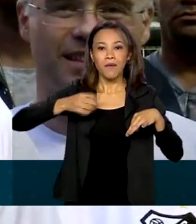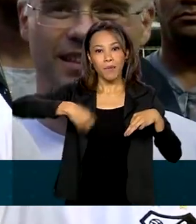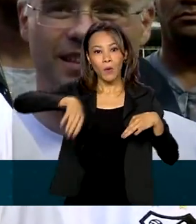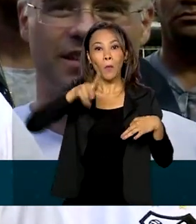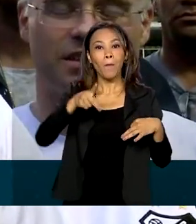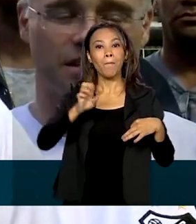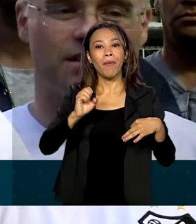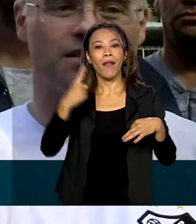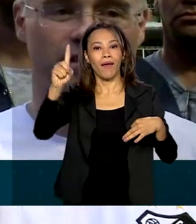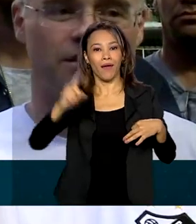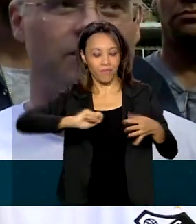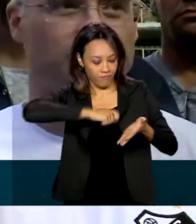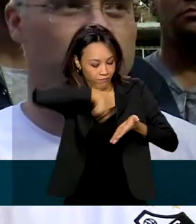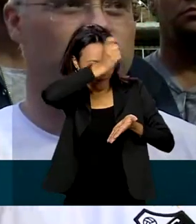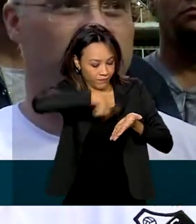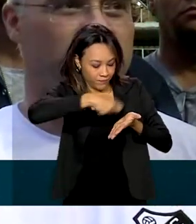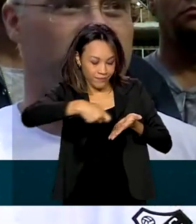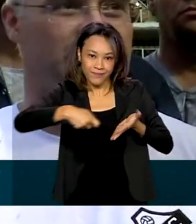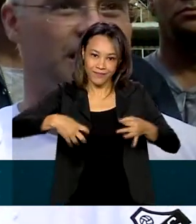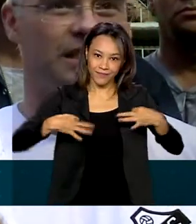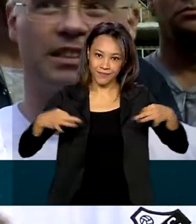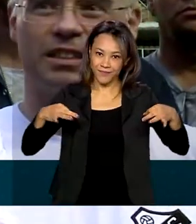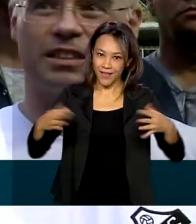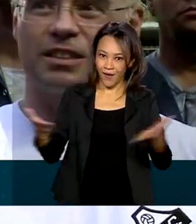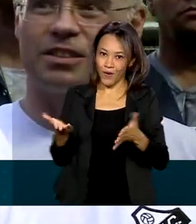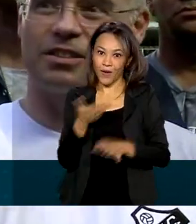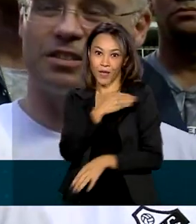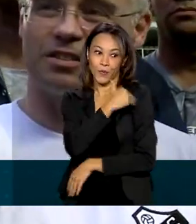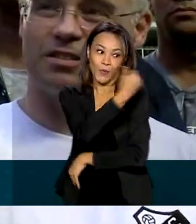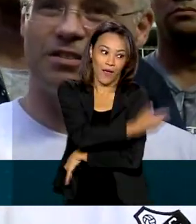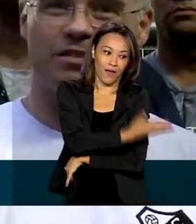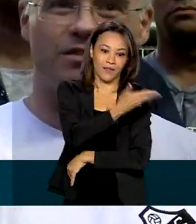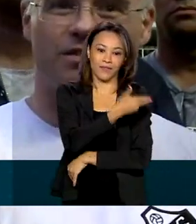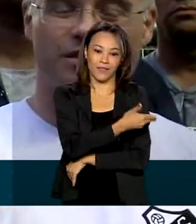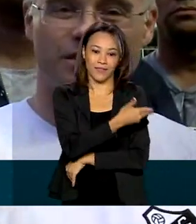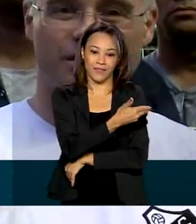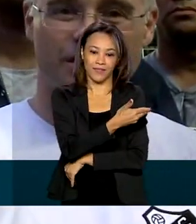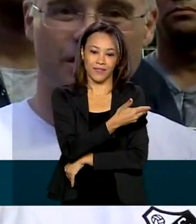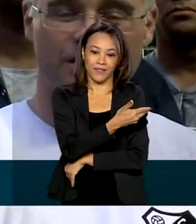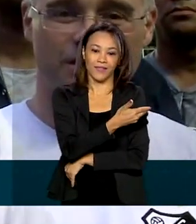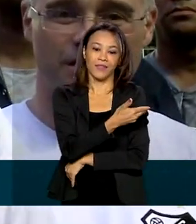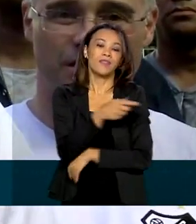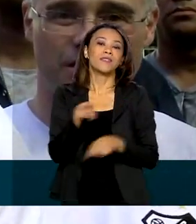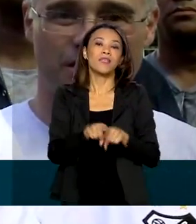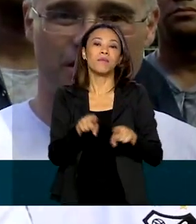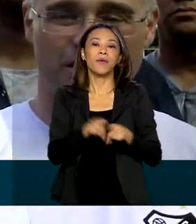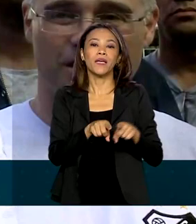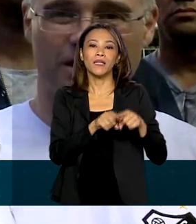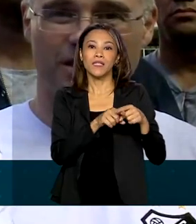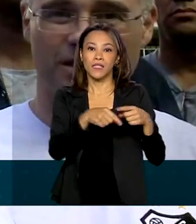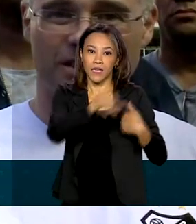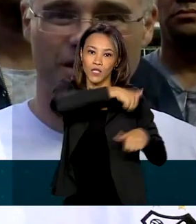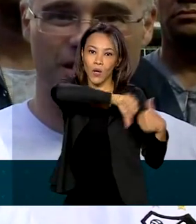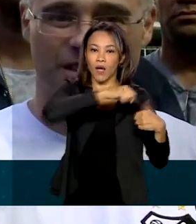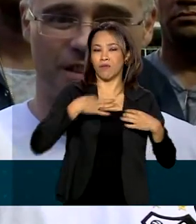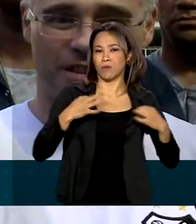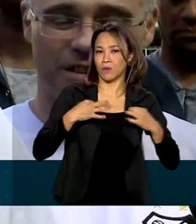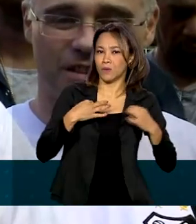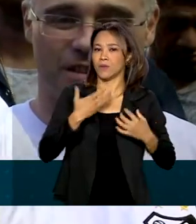Pelé. Agora, fiquei do lado ali do camarim onde ele se trocava ali.